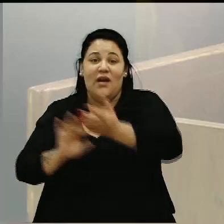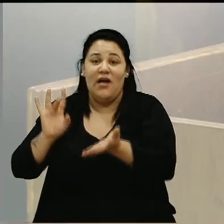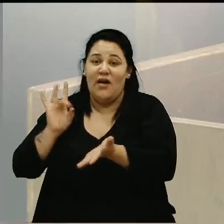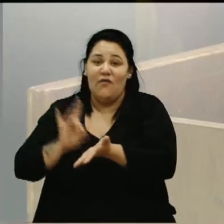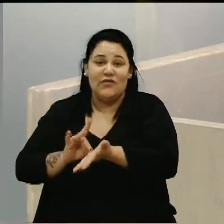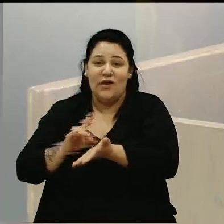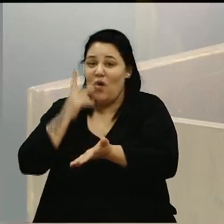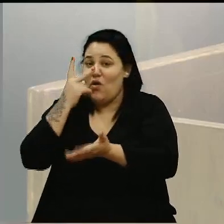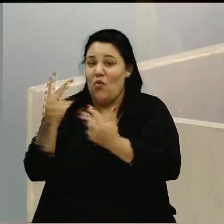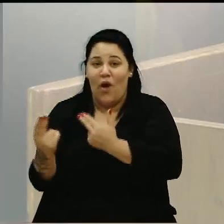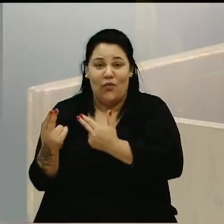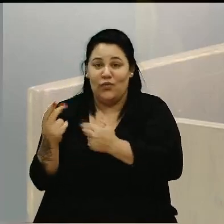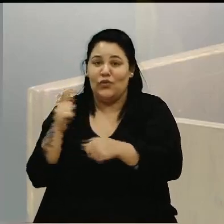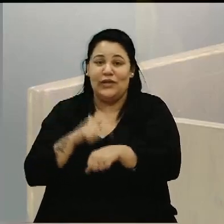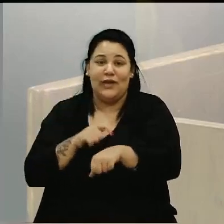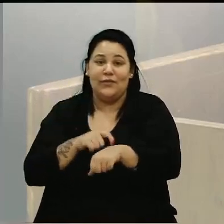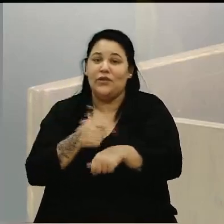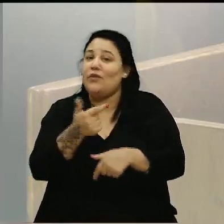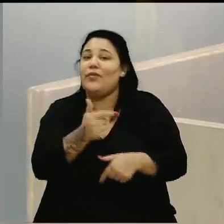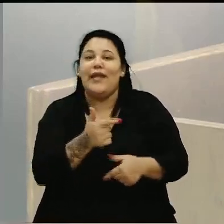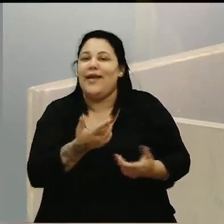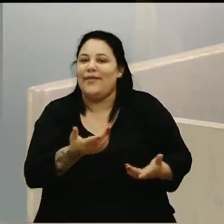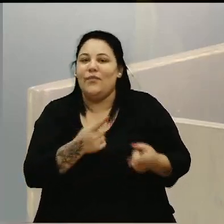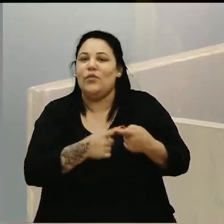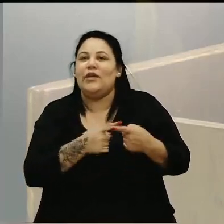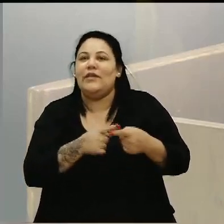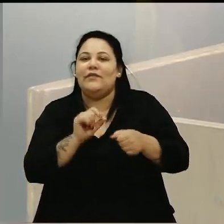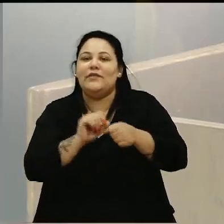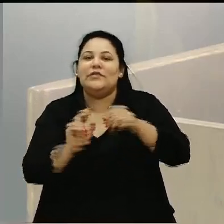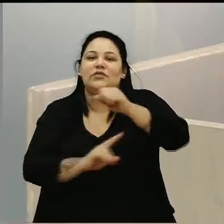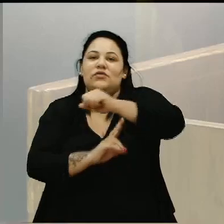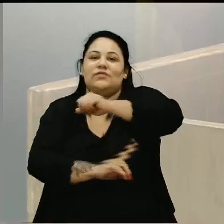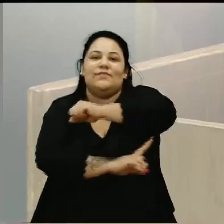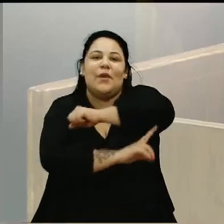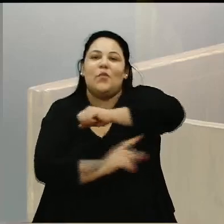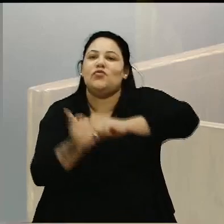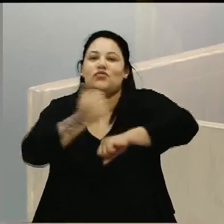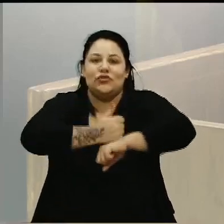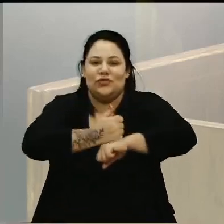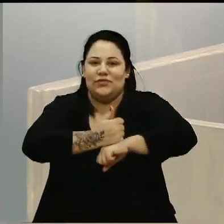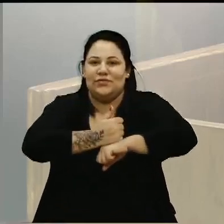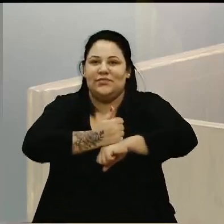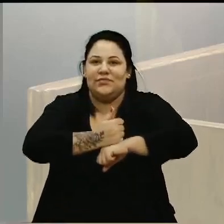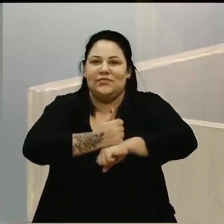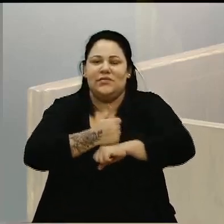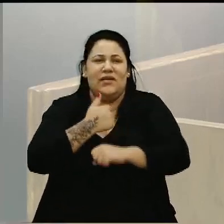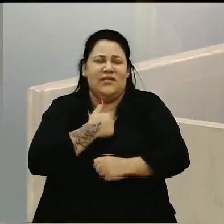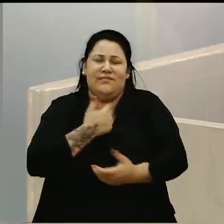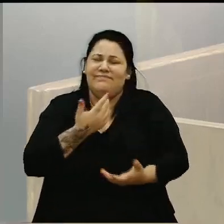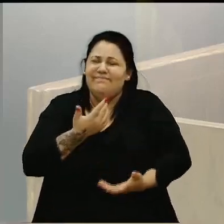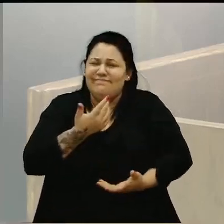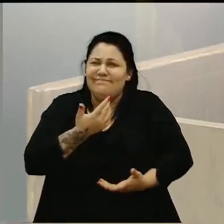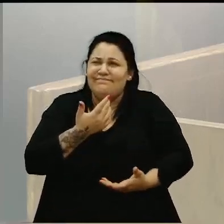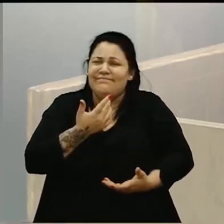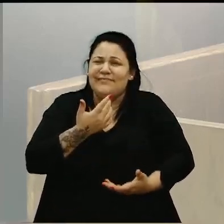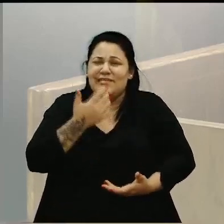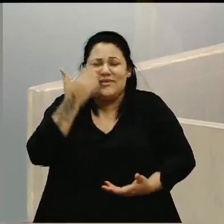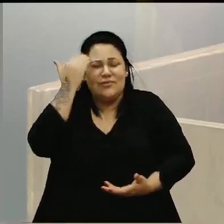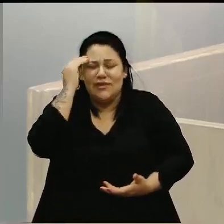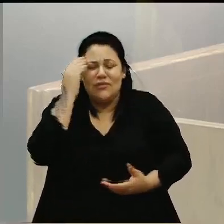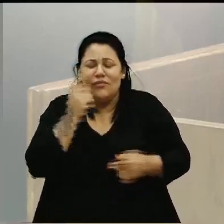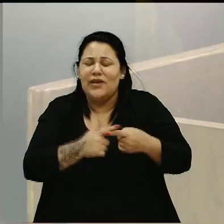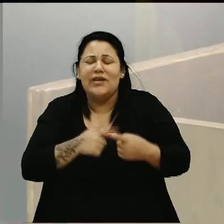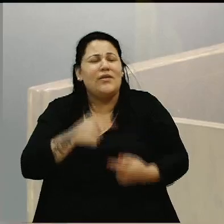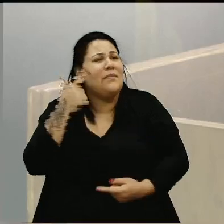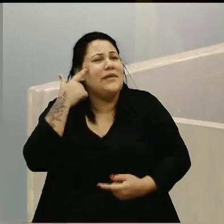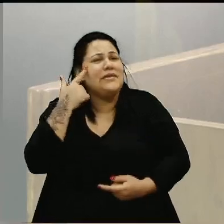não teria o porquê, né? Eu só não entendo por que não pensaram isso antes, porque todo o dinheiro que foi investido até agora foi